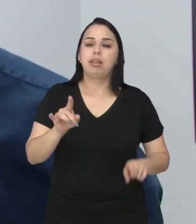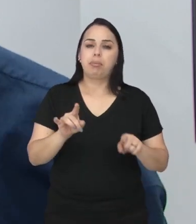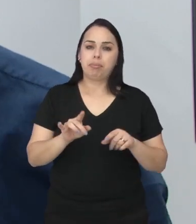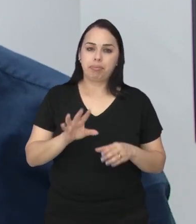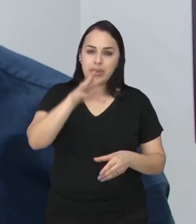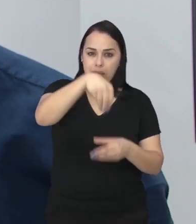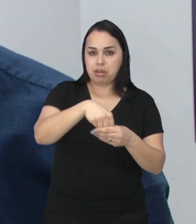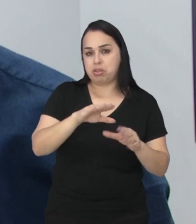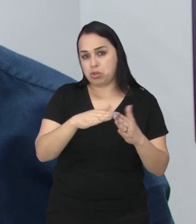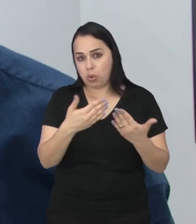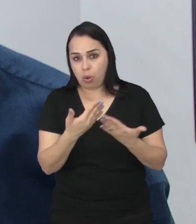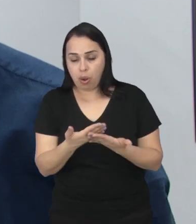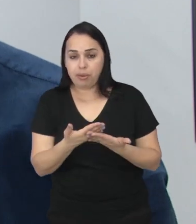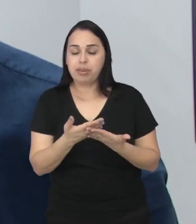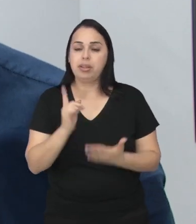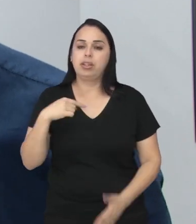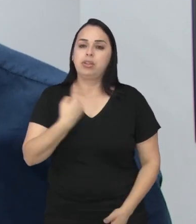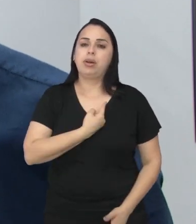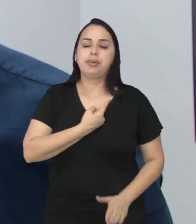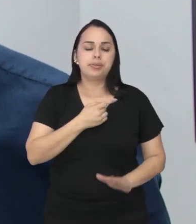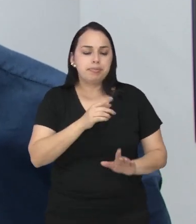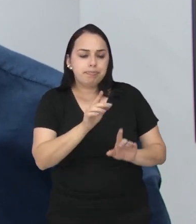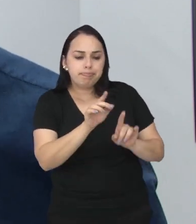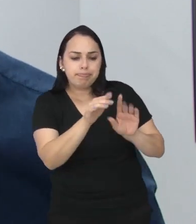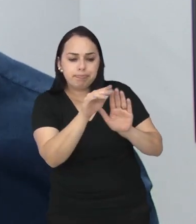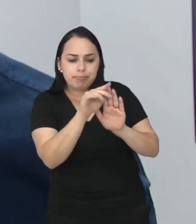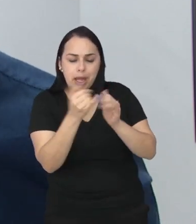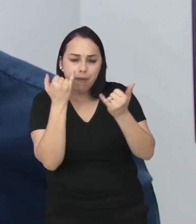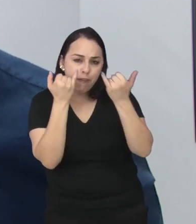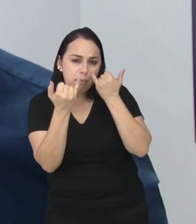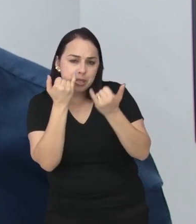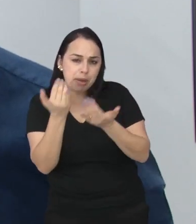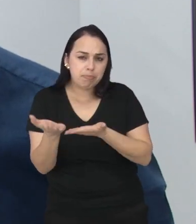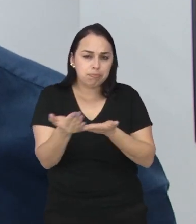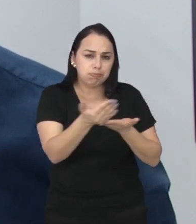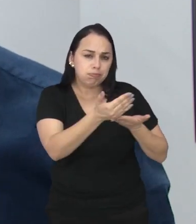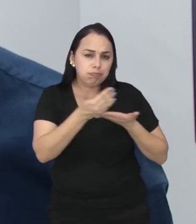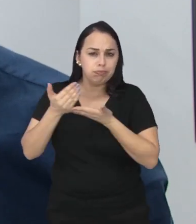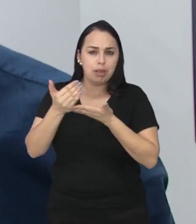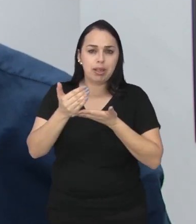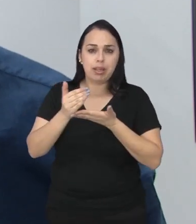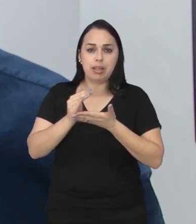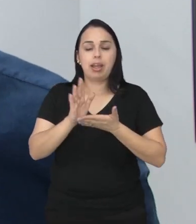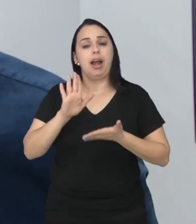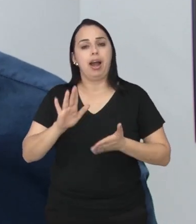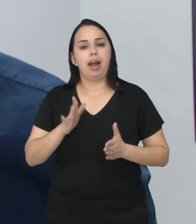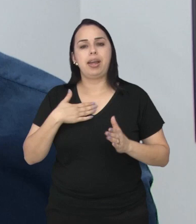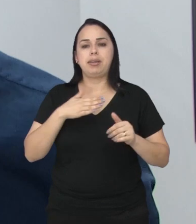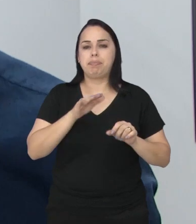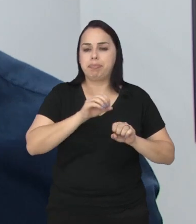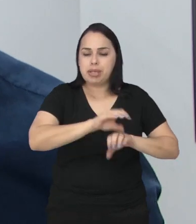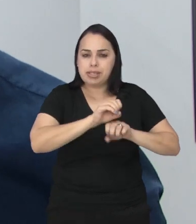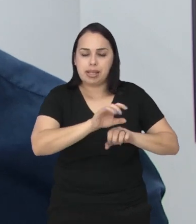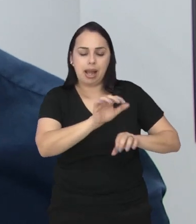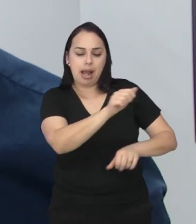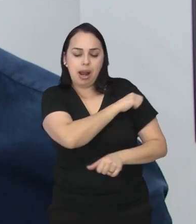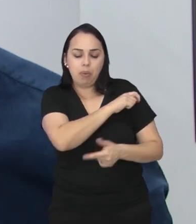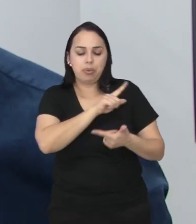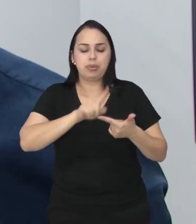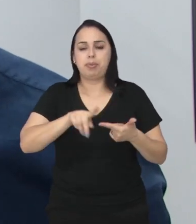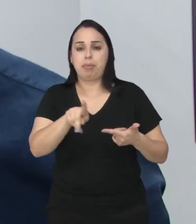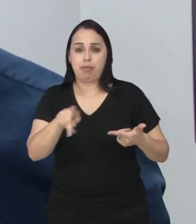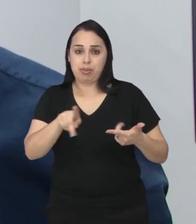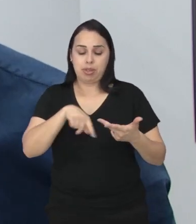de escolas do município, para que a gente possa, a partir dessas diretrizes, preparar toda a comunidade escolar, então